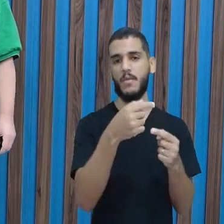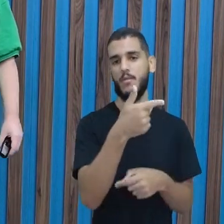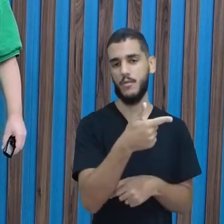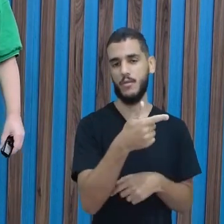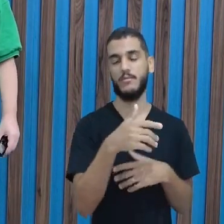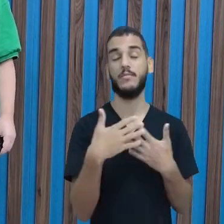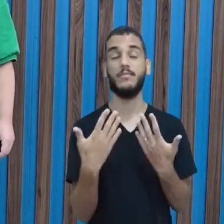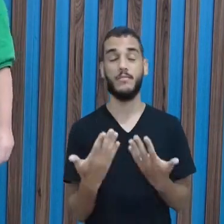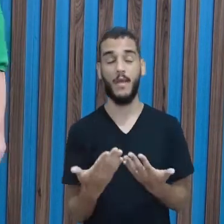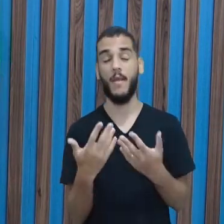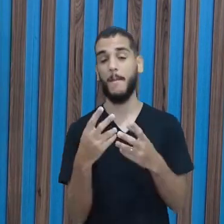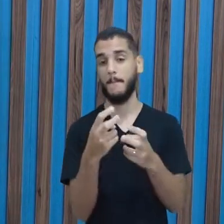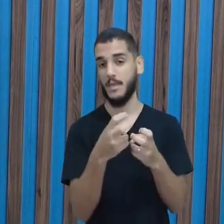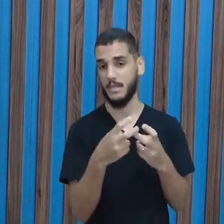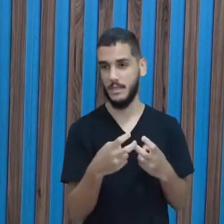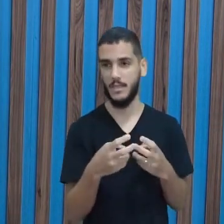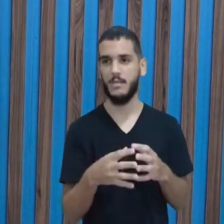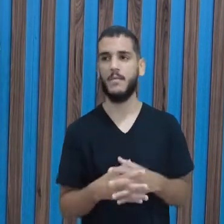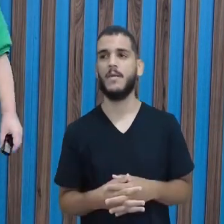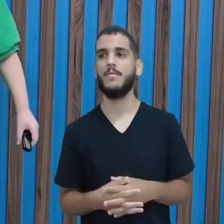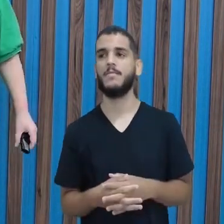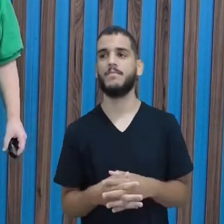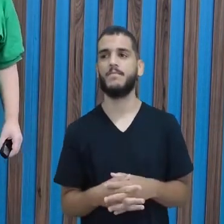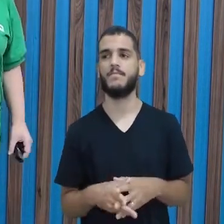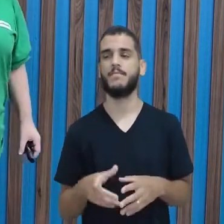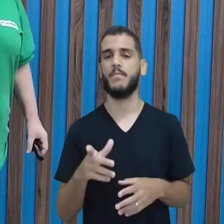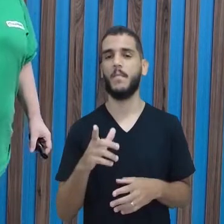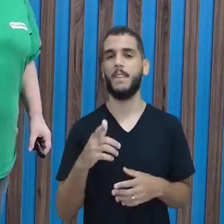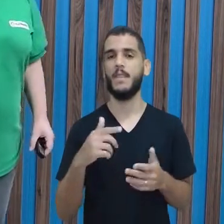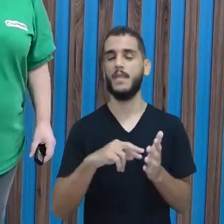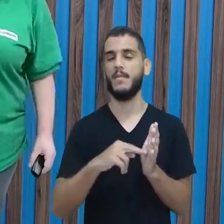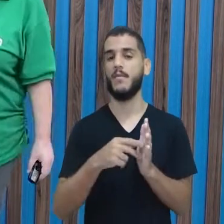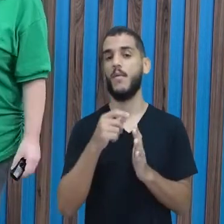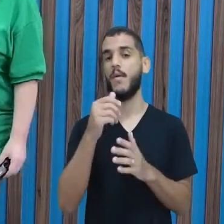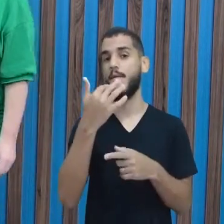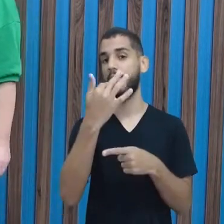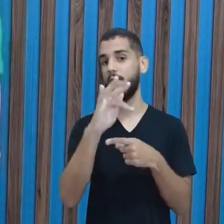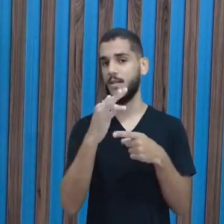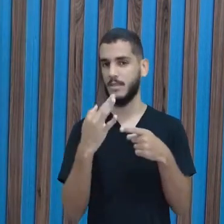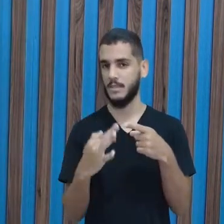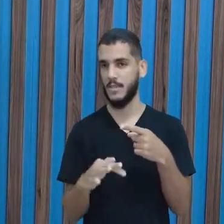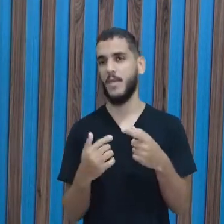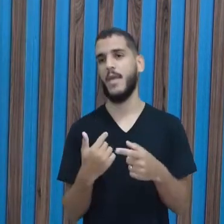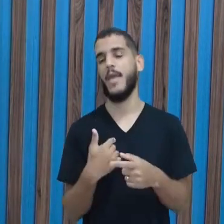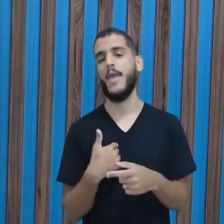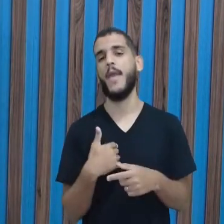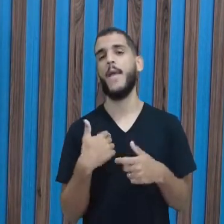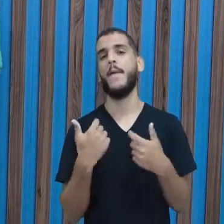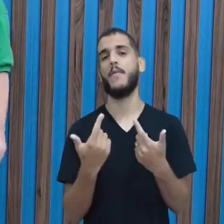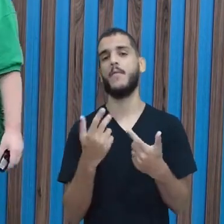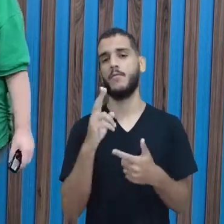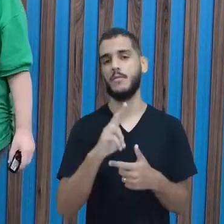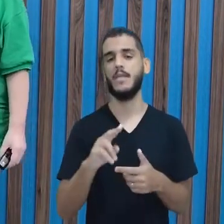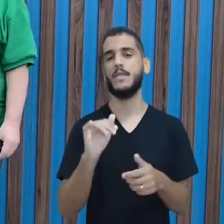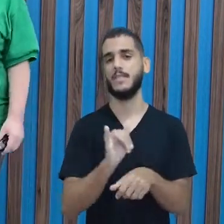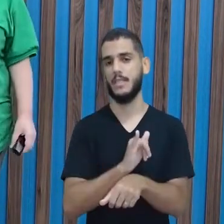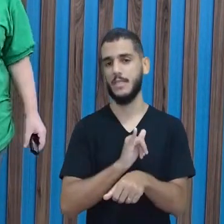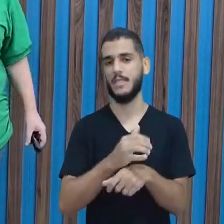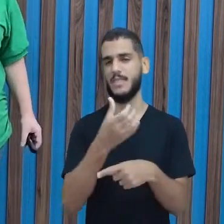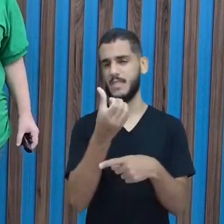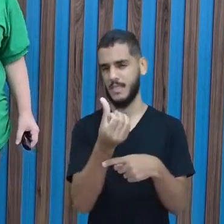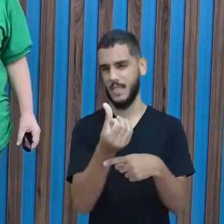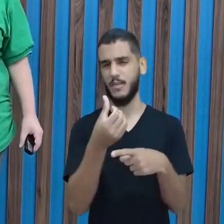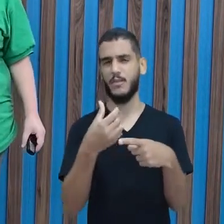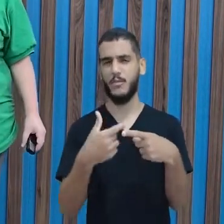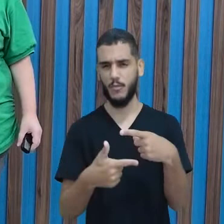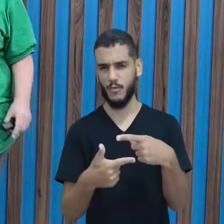Olha só que coisa. Isso tem a ver com fração. Se eu pegar 6 e dividir por 2, eu posso